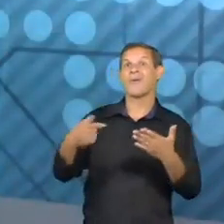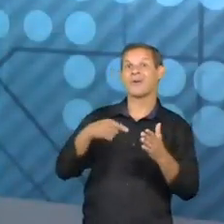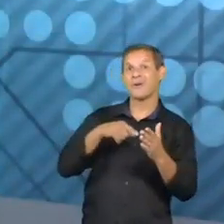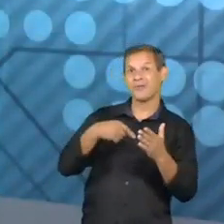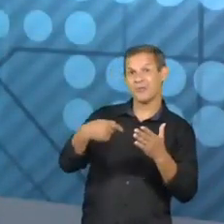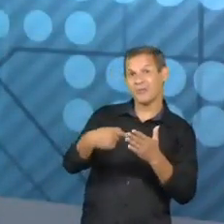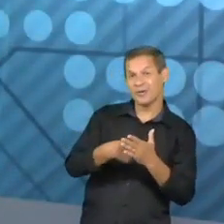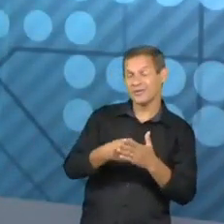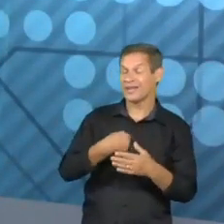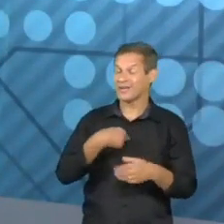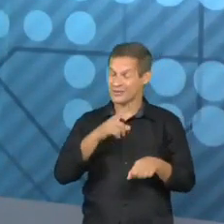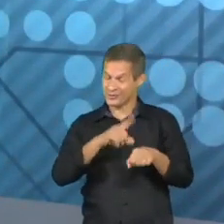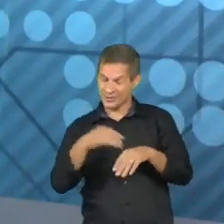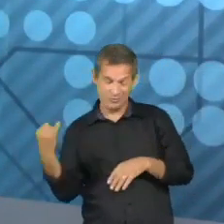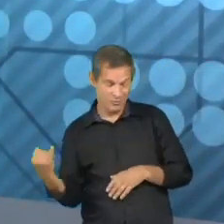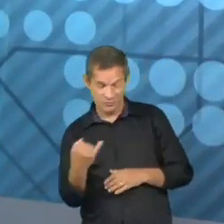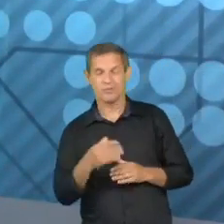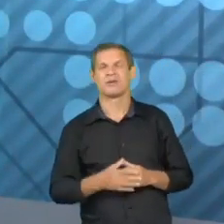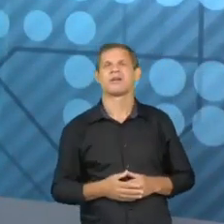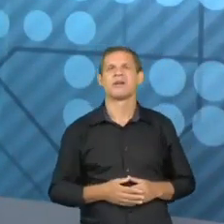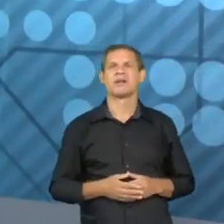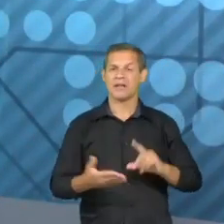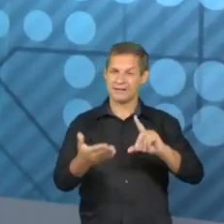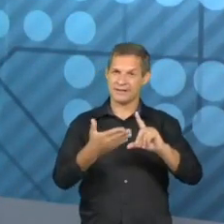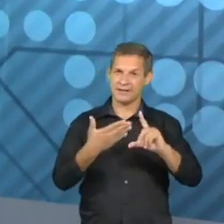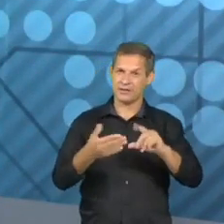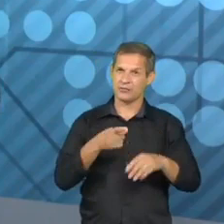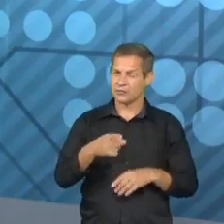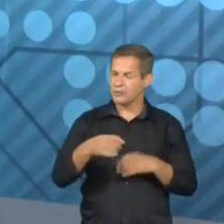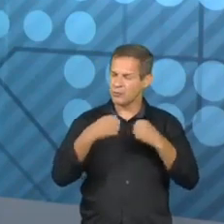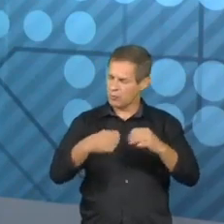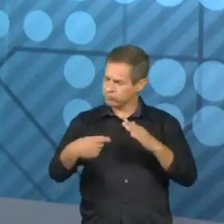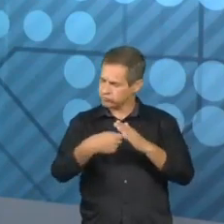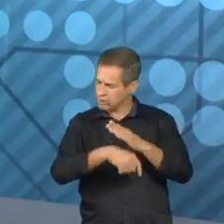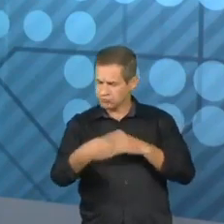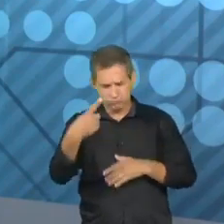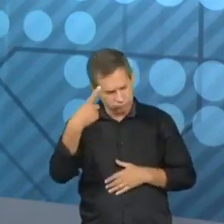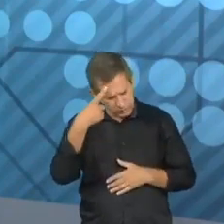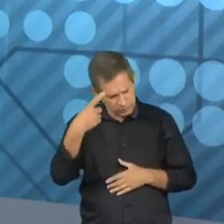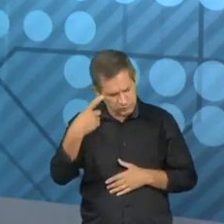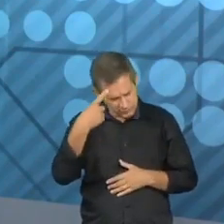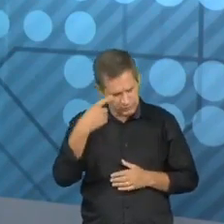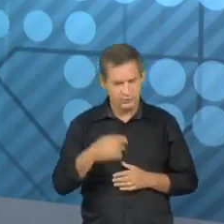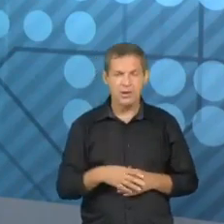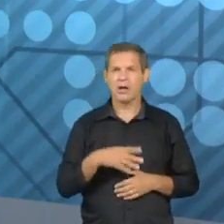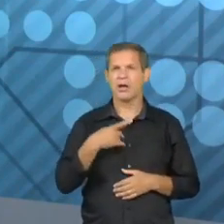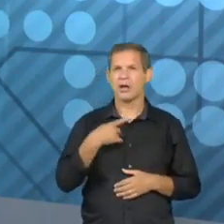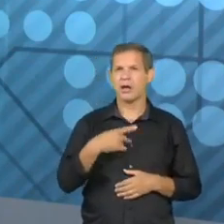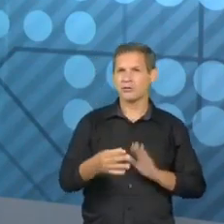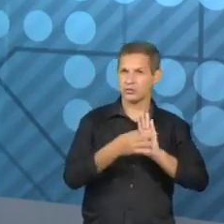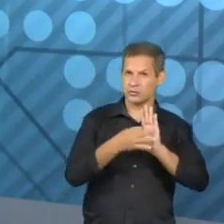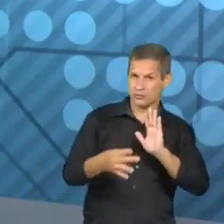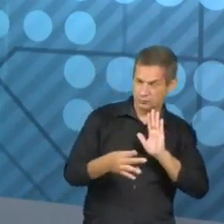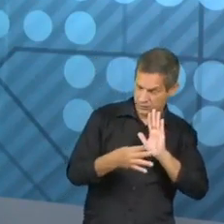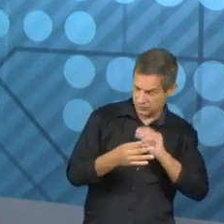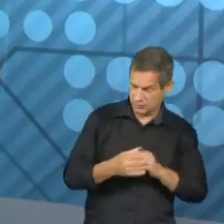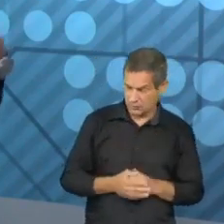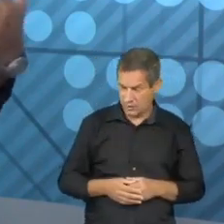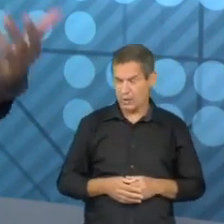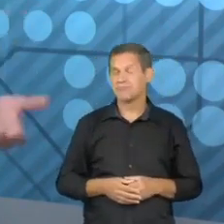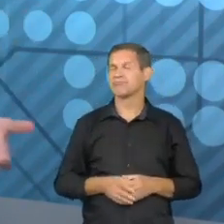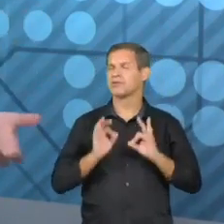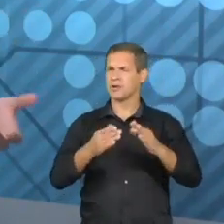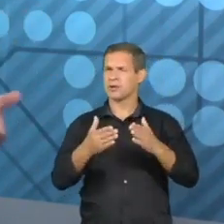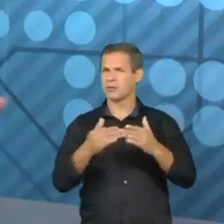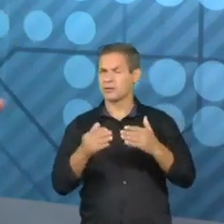Perguntas. Então, esse é um momento muito importante da teleaula. Você pode mandar a sua pergunta, o seu comentário. Óbvio, eu peço